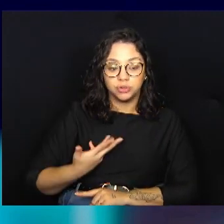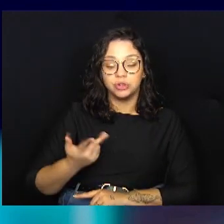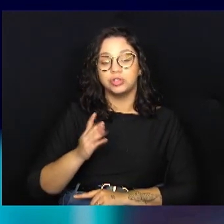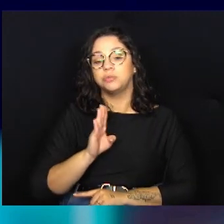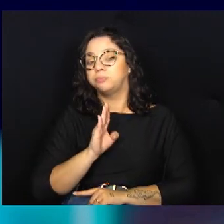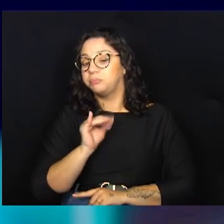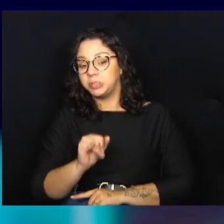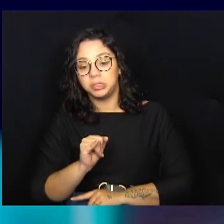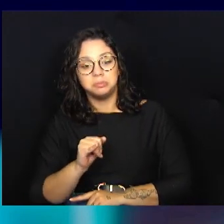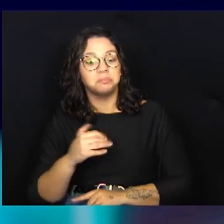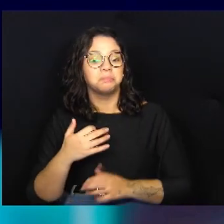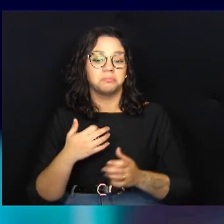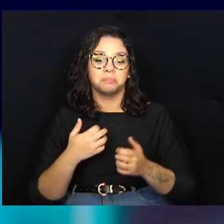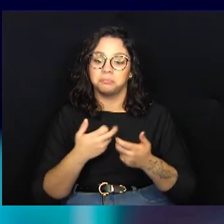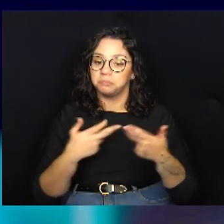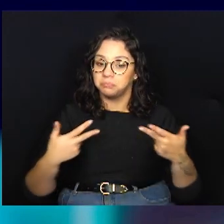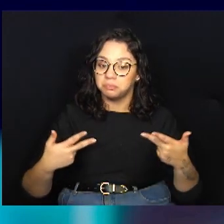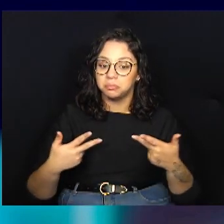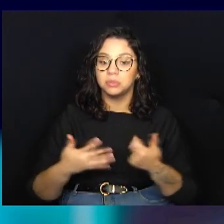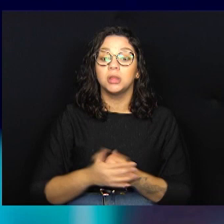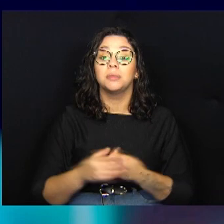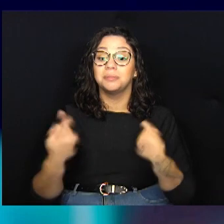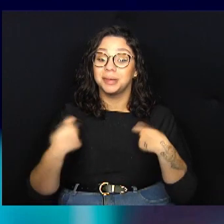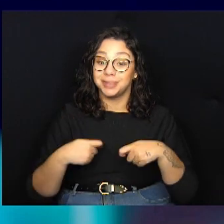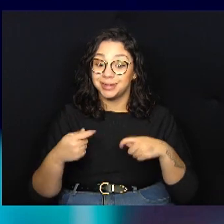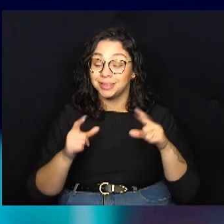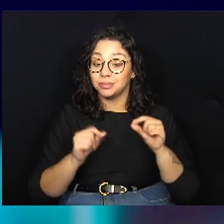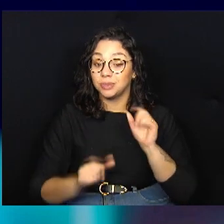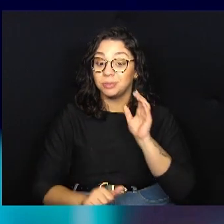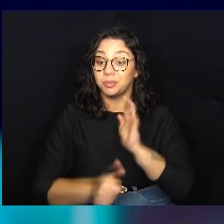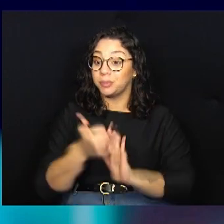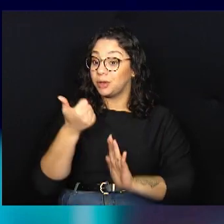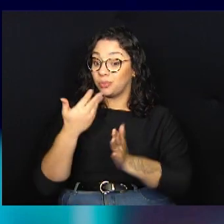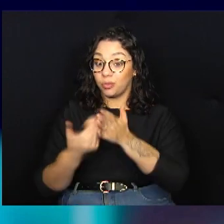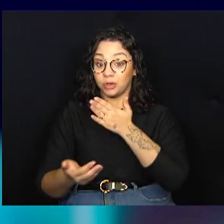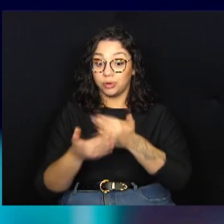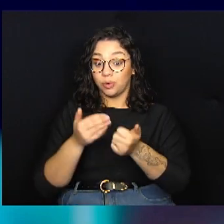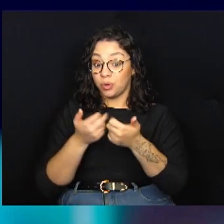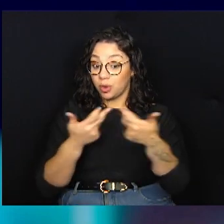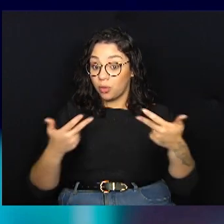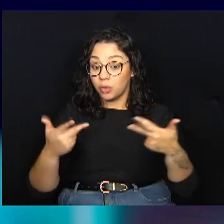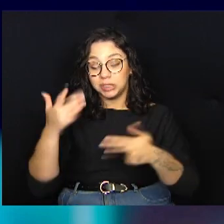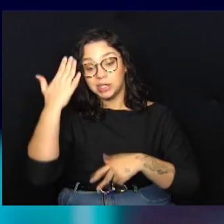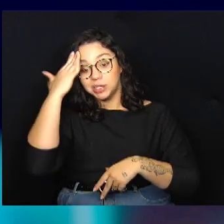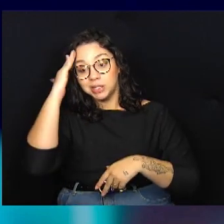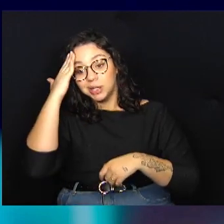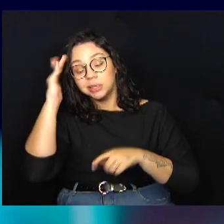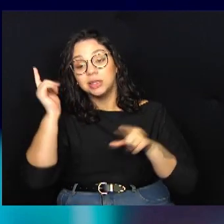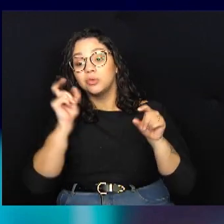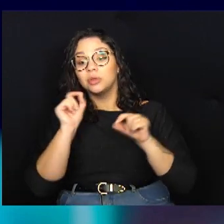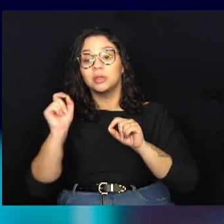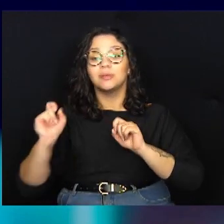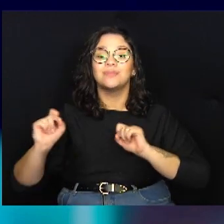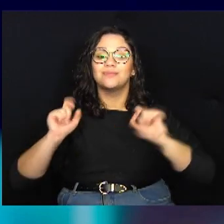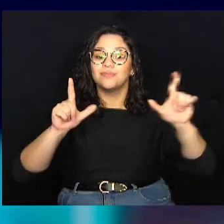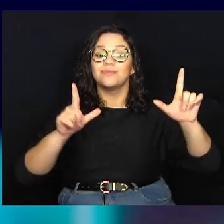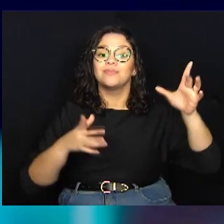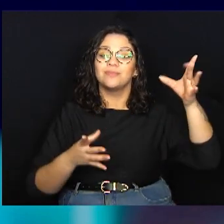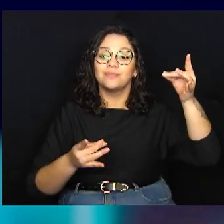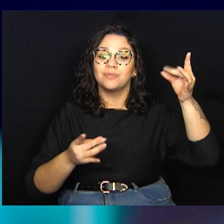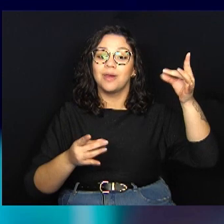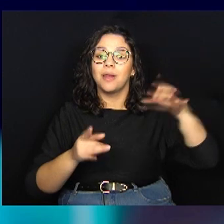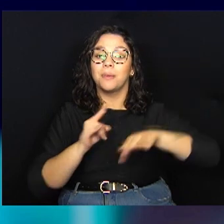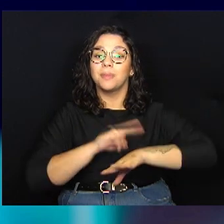bissexuais. Então, é por isso que a gente precisa, primeiro, antes de qualquer coisa, antes de entender como é que a gente vai colocar o cartazinho no banheiro do